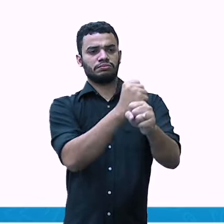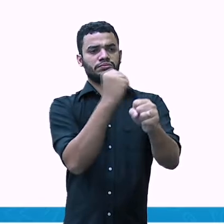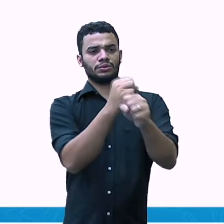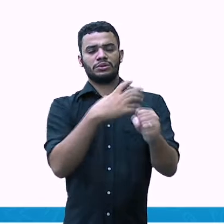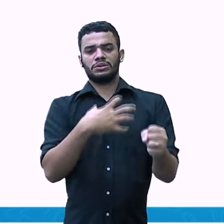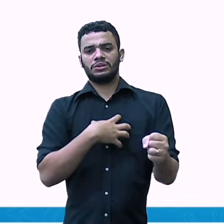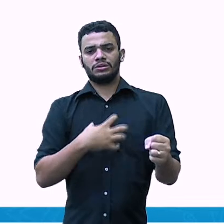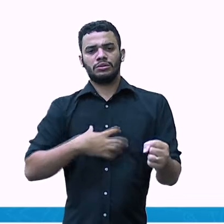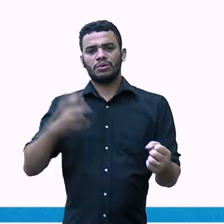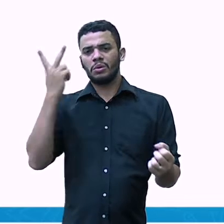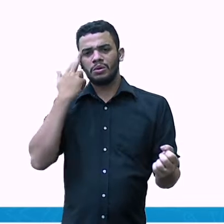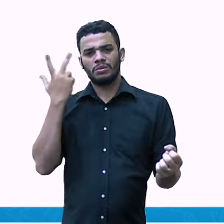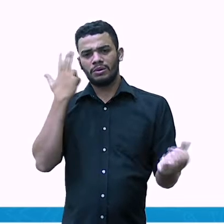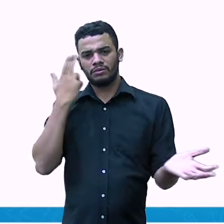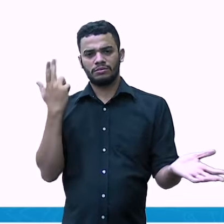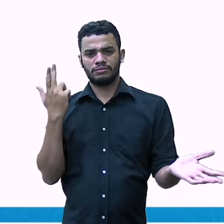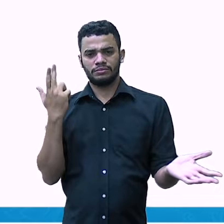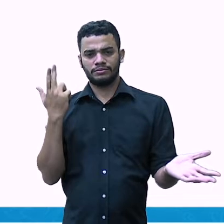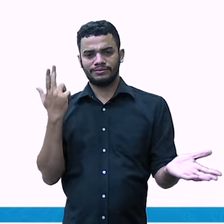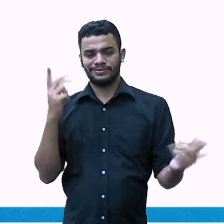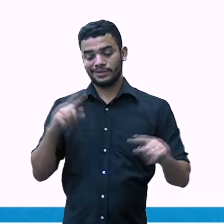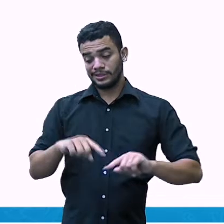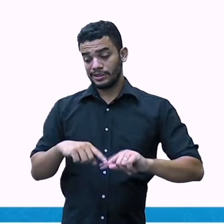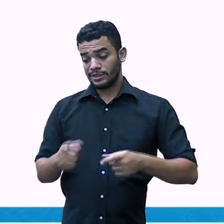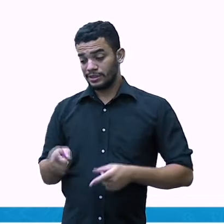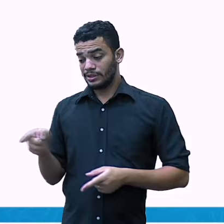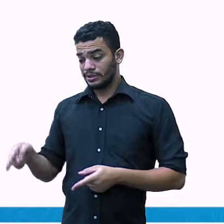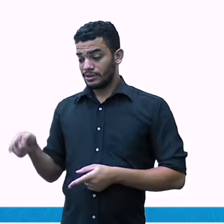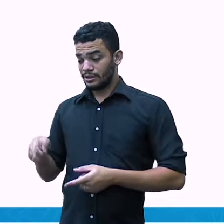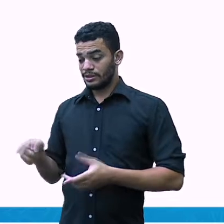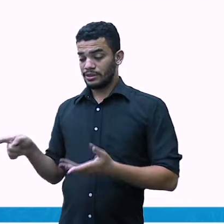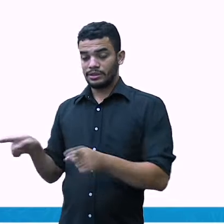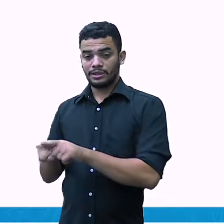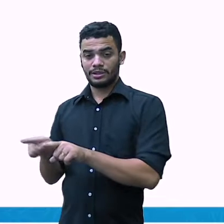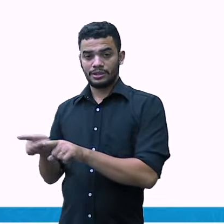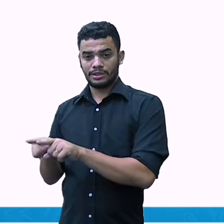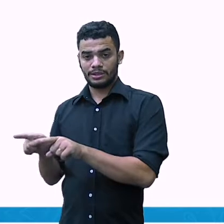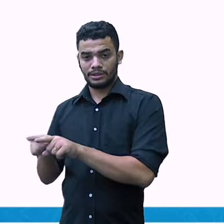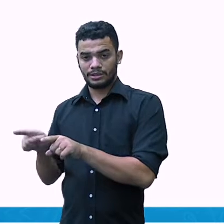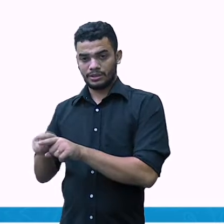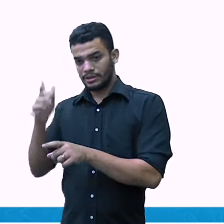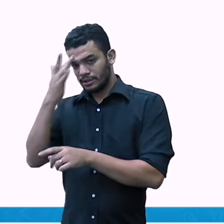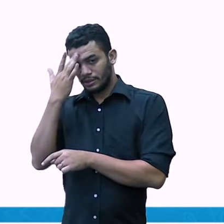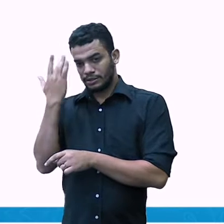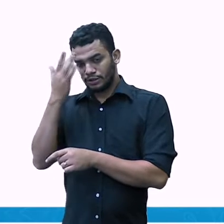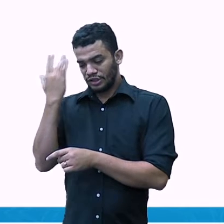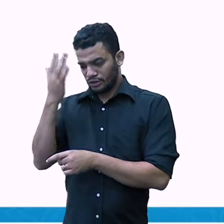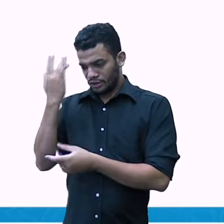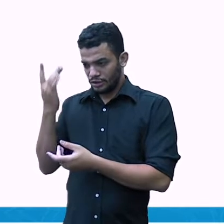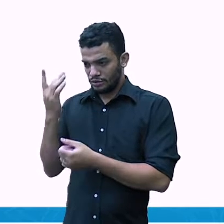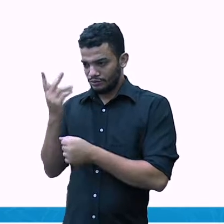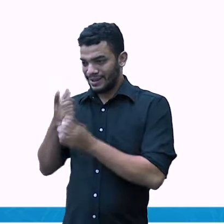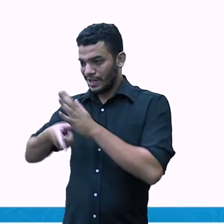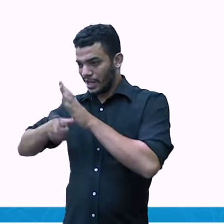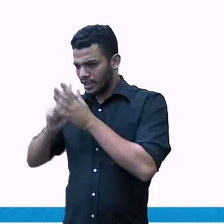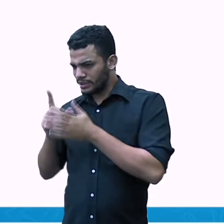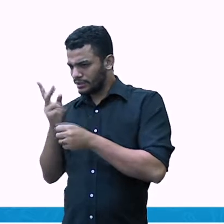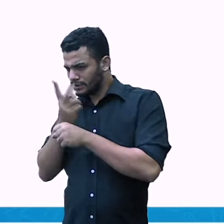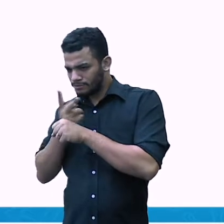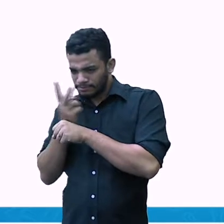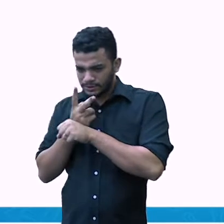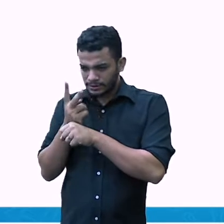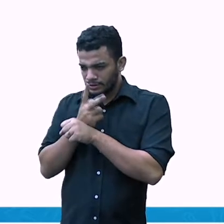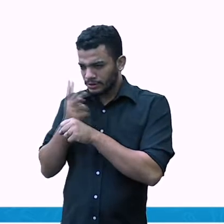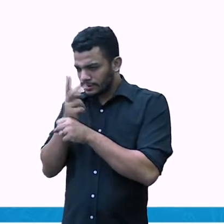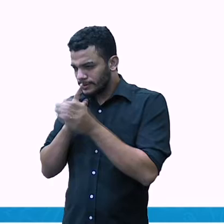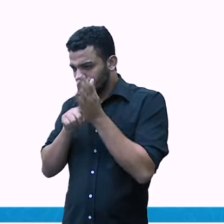foram para lá. Mas nós vamos estudar um pouco mais a fundo sobre essas duas palavrinhas. A cidade é a